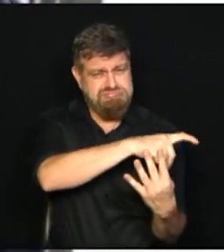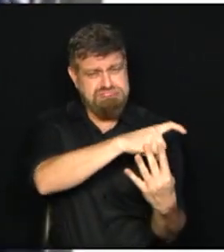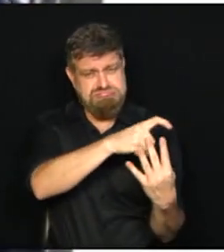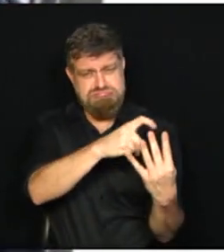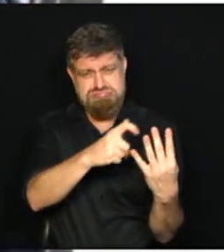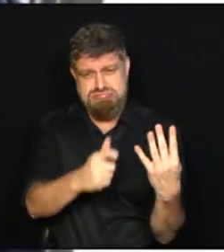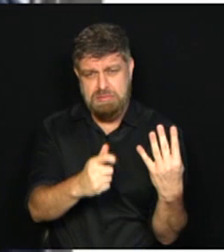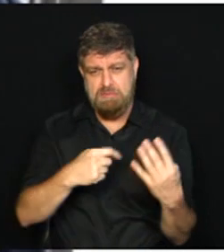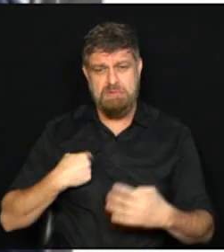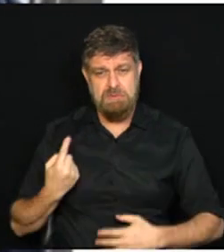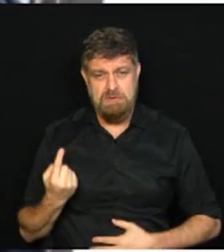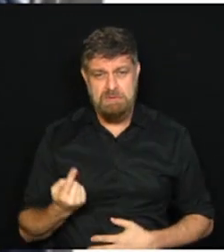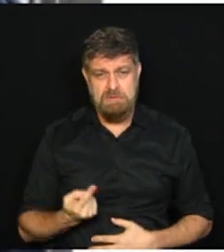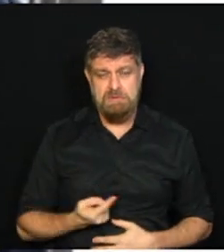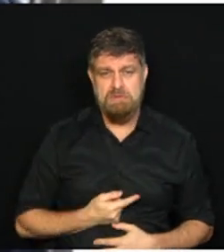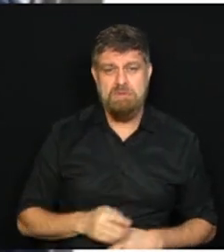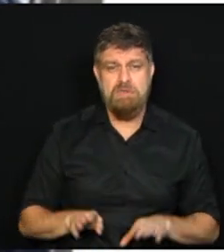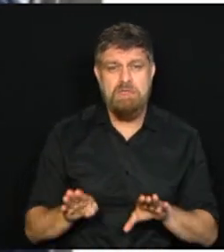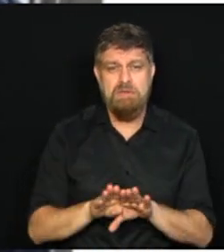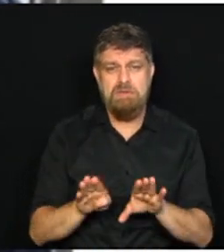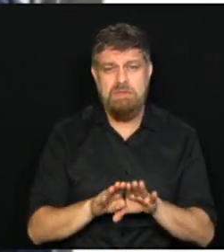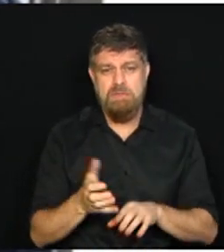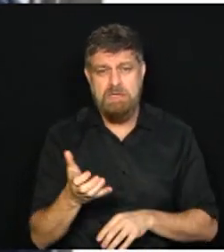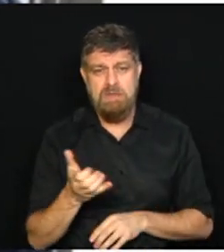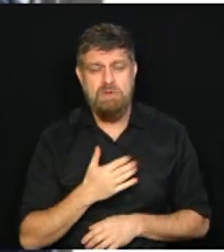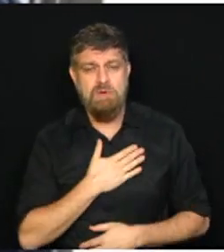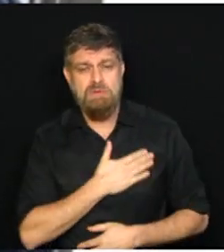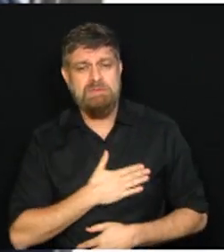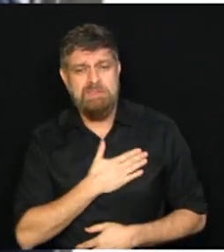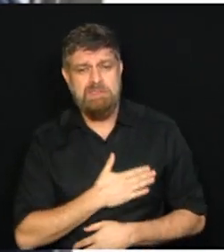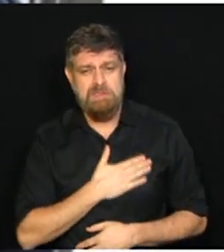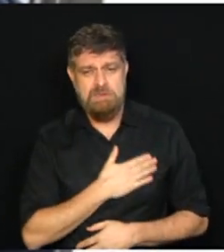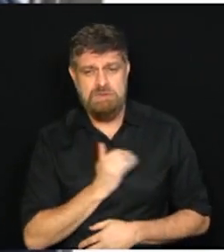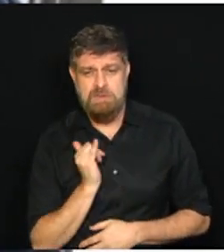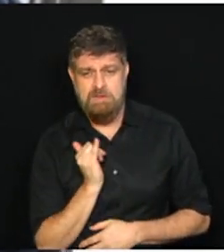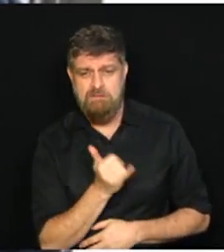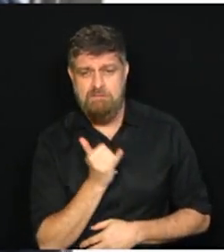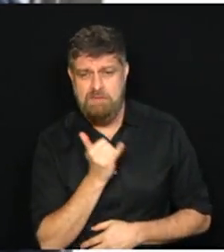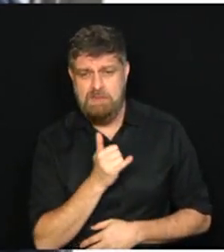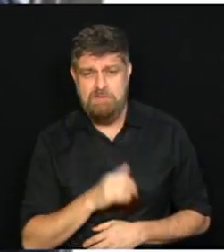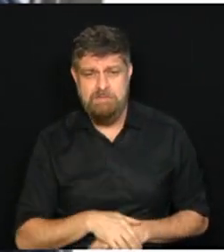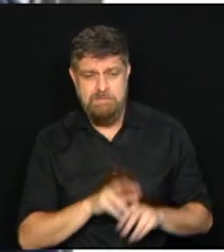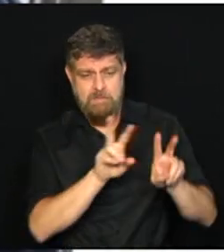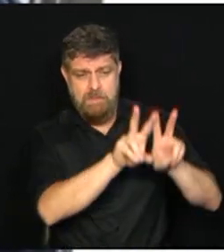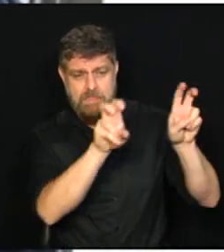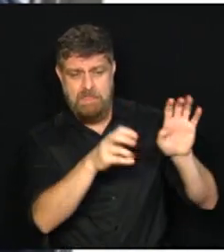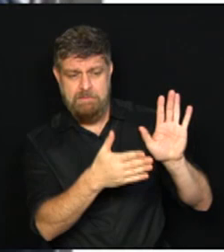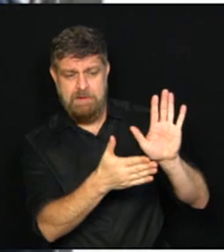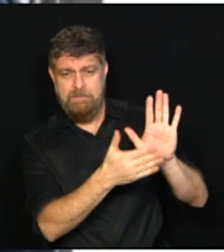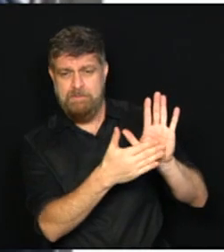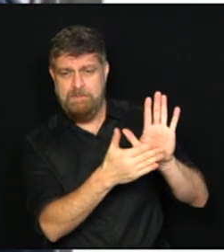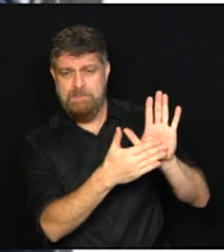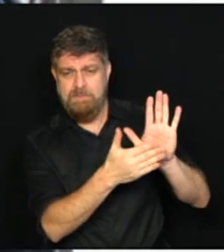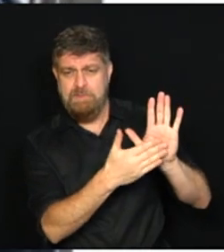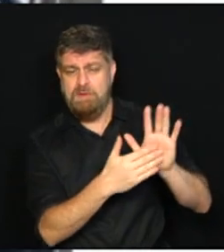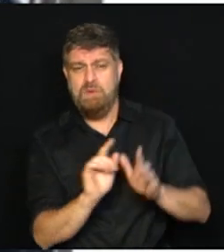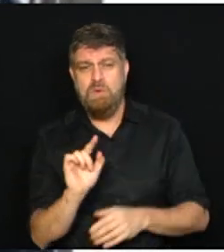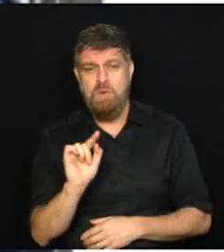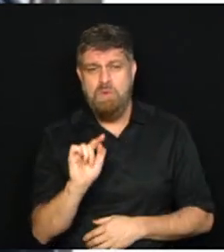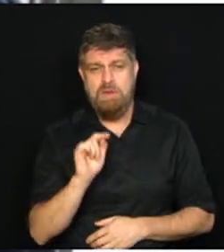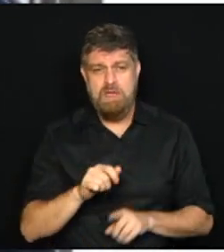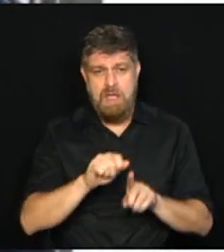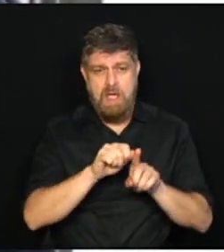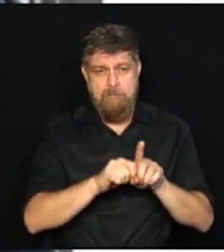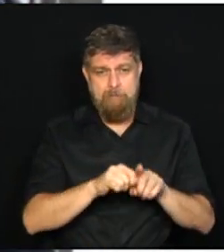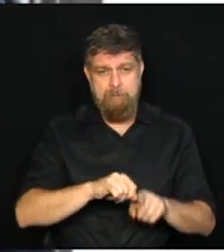Talvez eu até tinha colocado uma proposta lá atrás que em julho